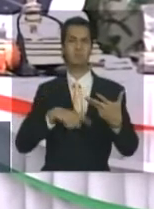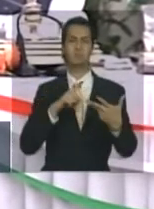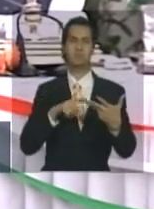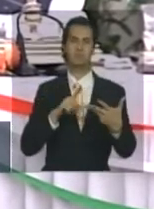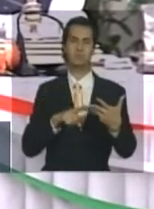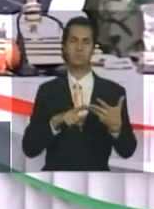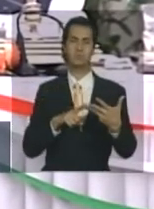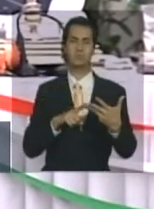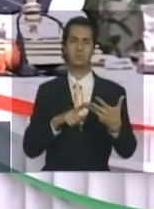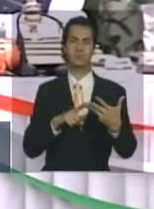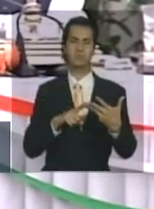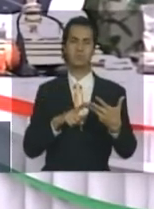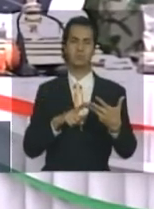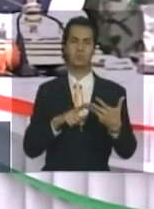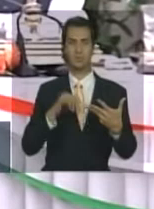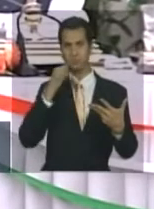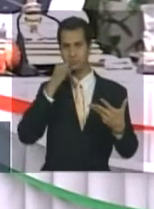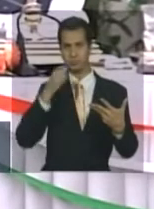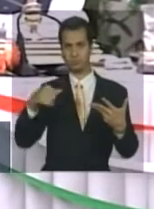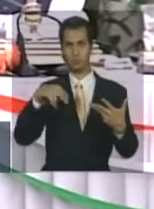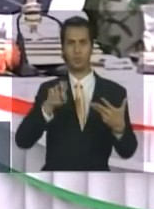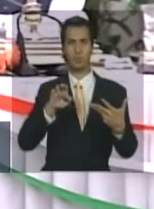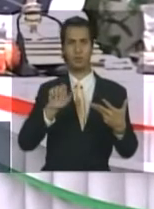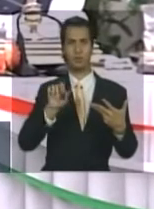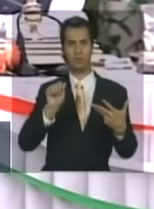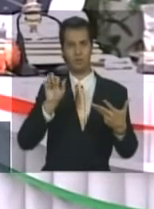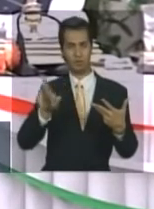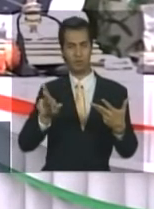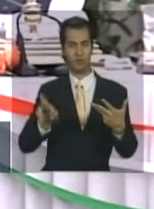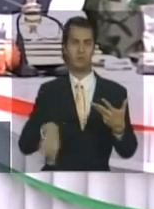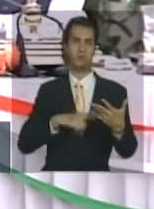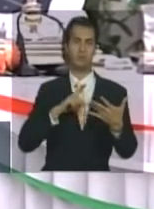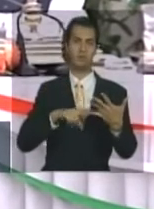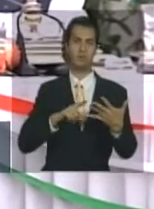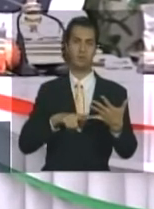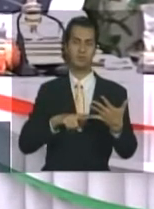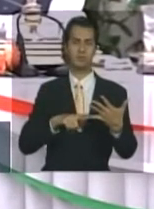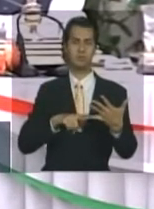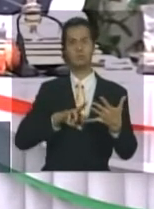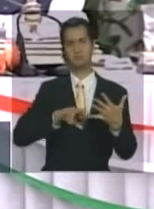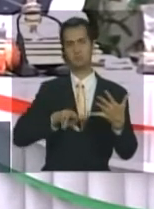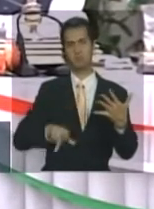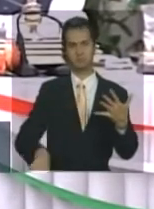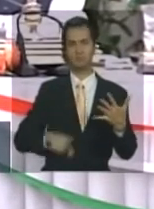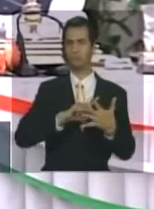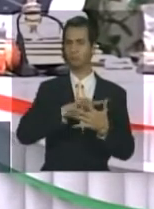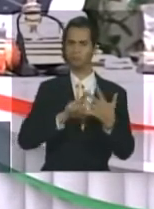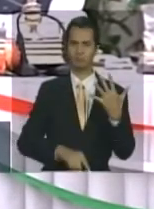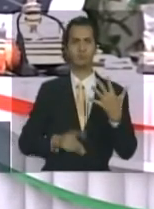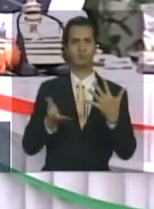médico-hospitalares, assim como energia nuclear civil e outras atividades.